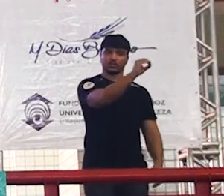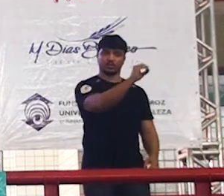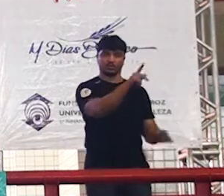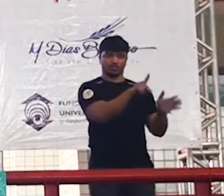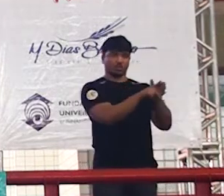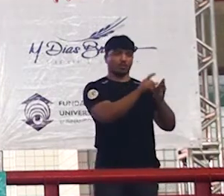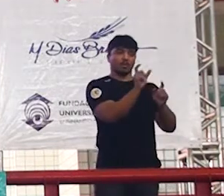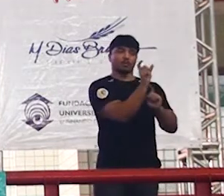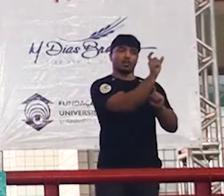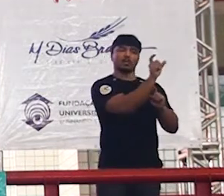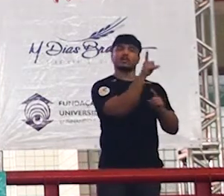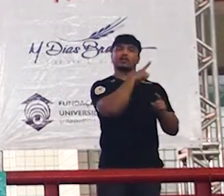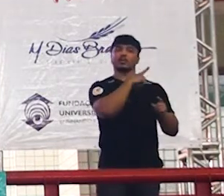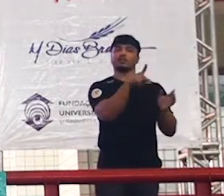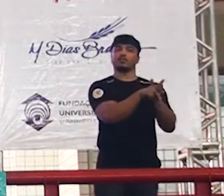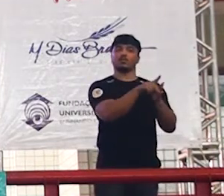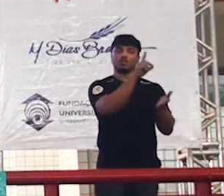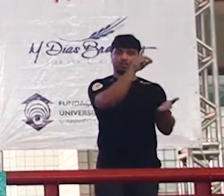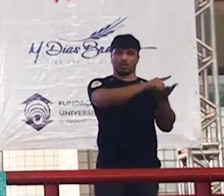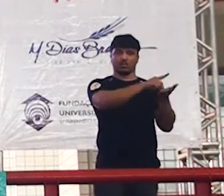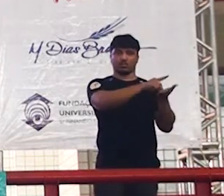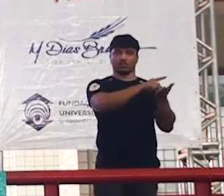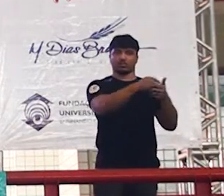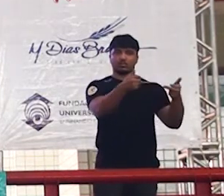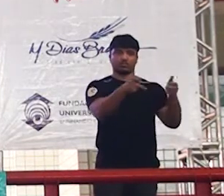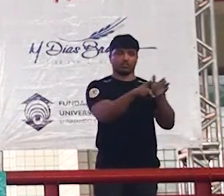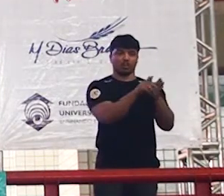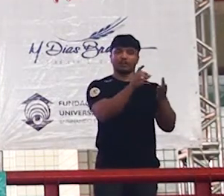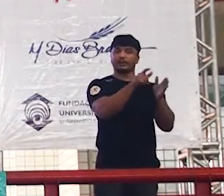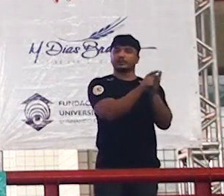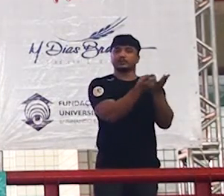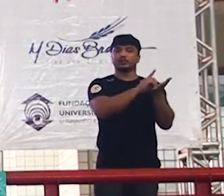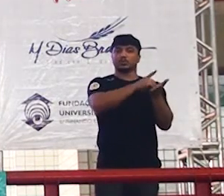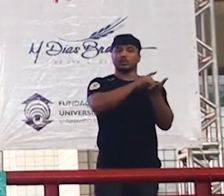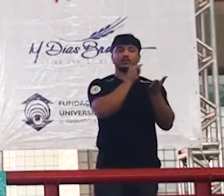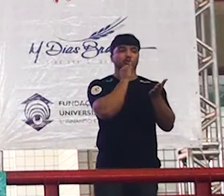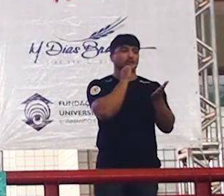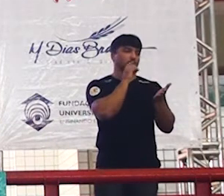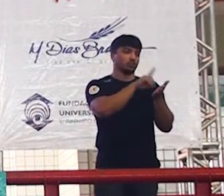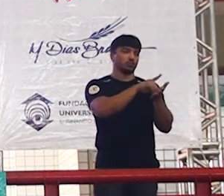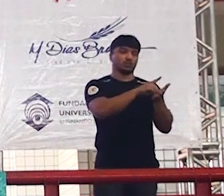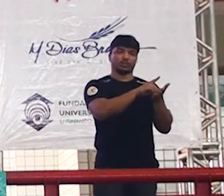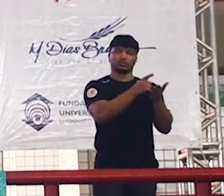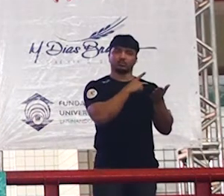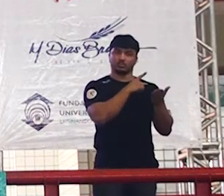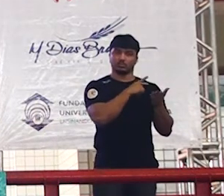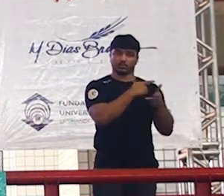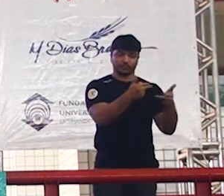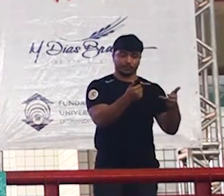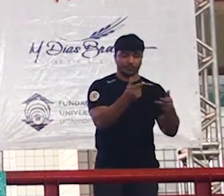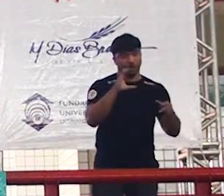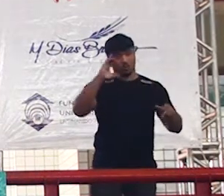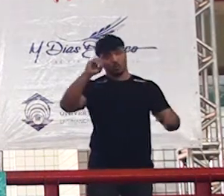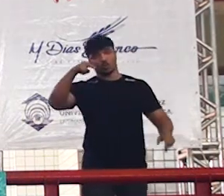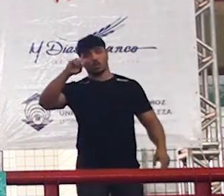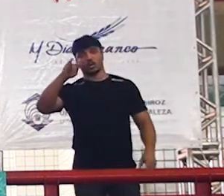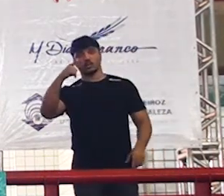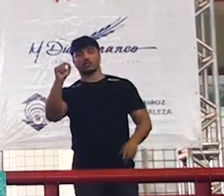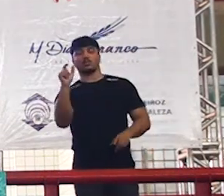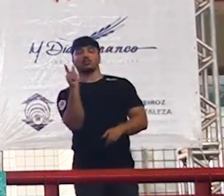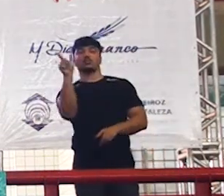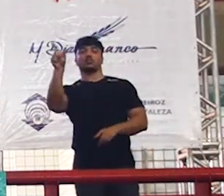denotação quando a palavra é empregada no seu sentido dicionarizado. Eu tenho